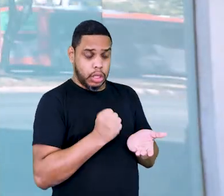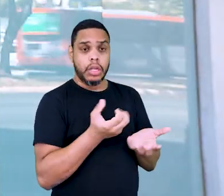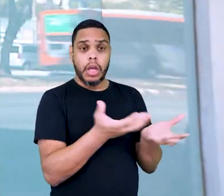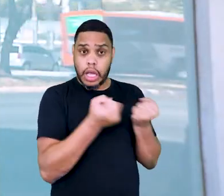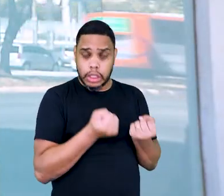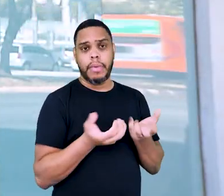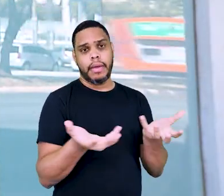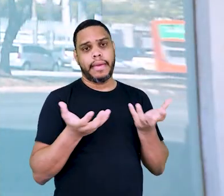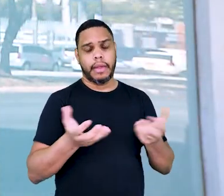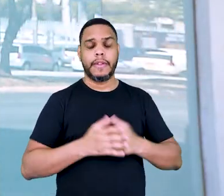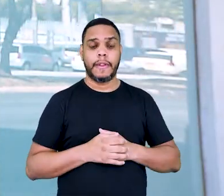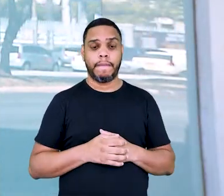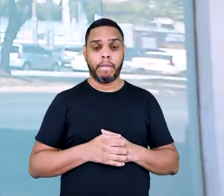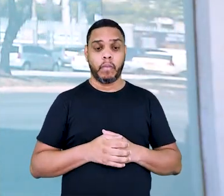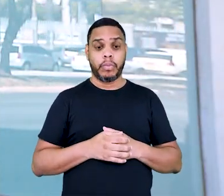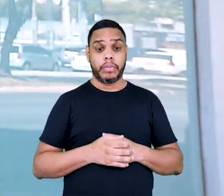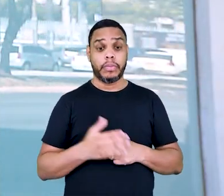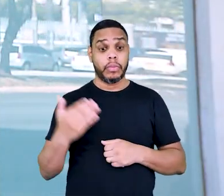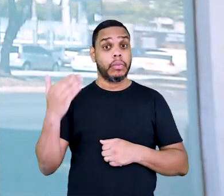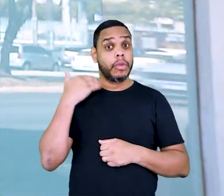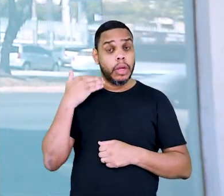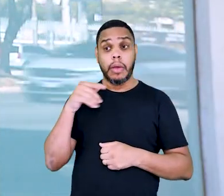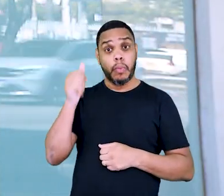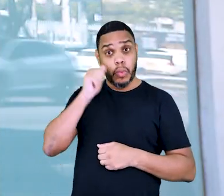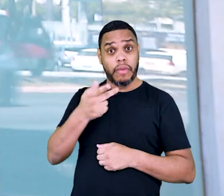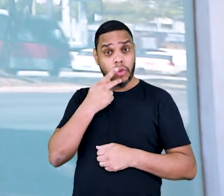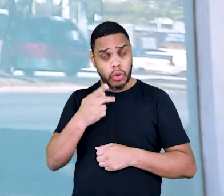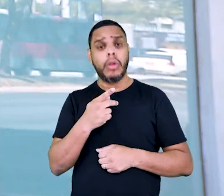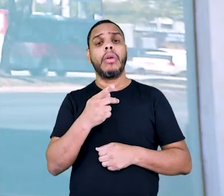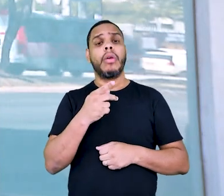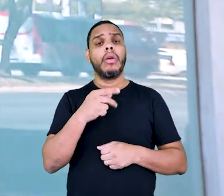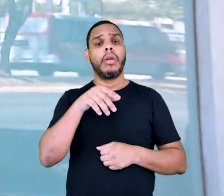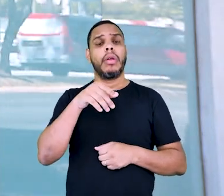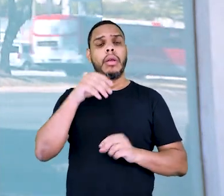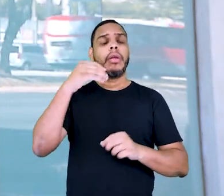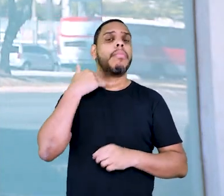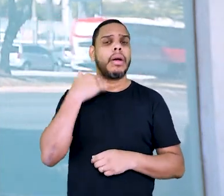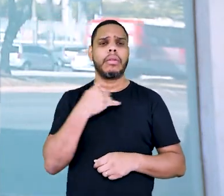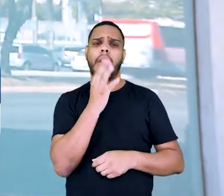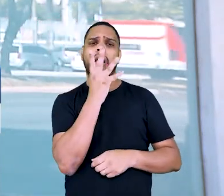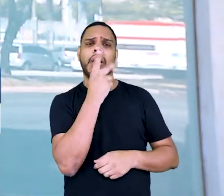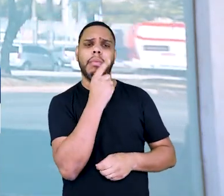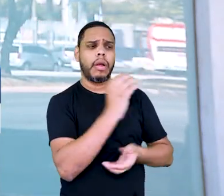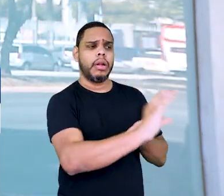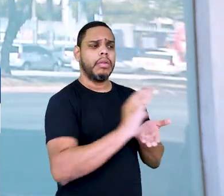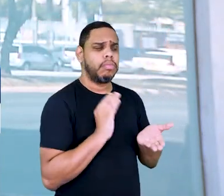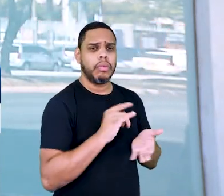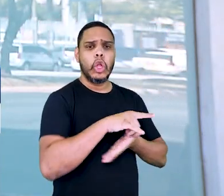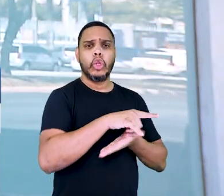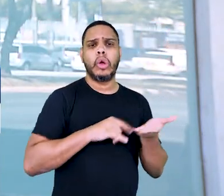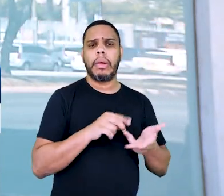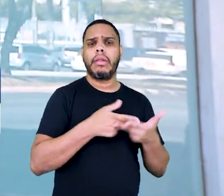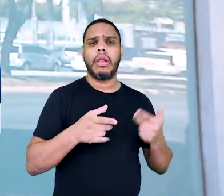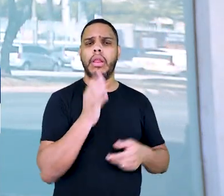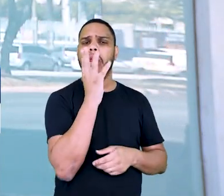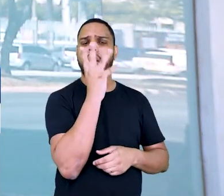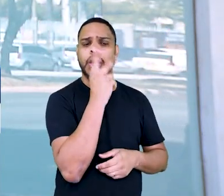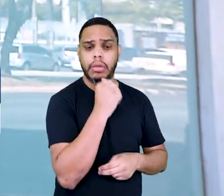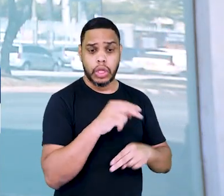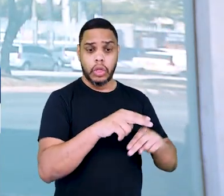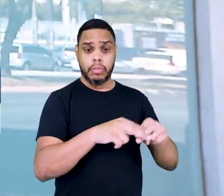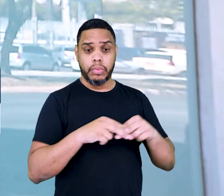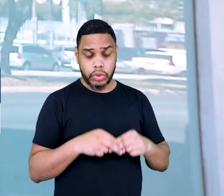trabalhadora alegou que o banco estava demorando a cumprir a sentença, inclusive na hora de apresentar documentos. Por isso, pediu para receber